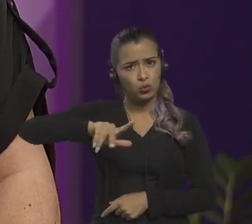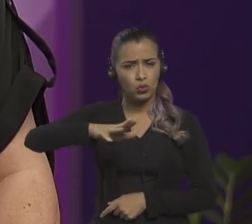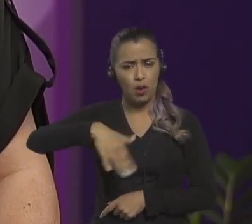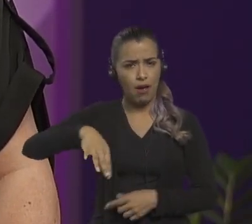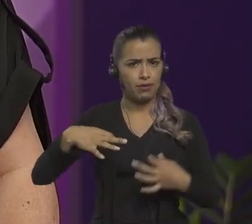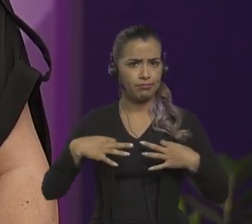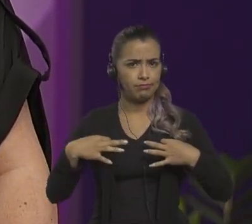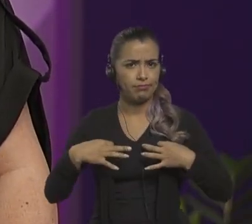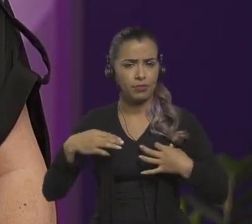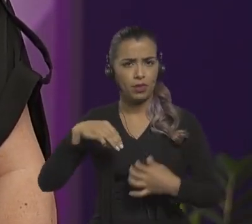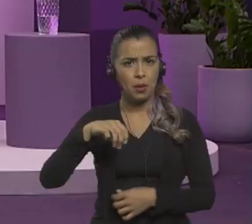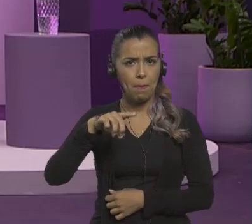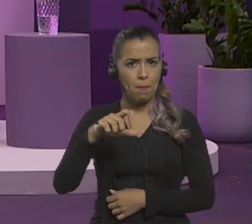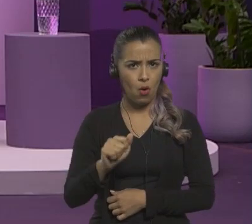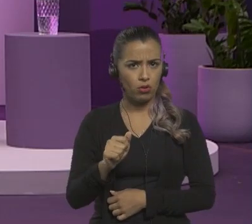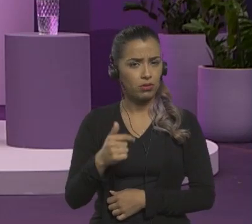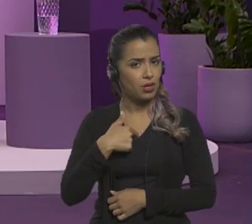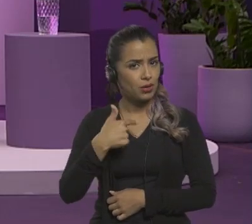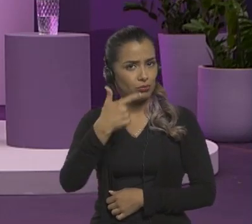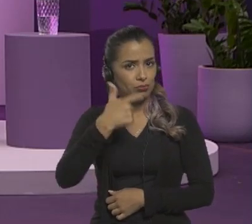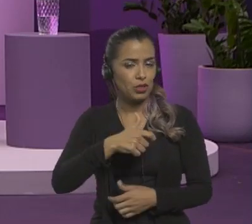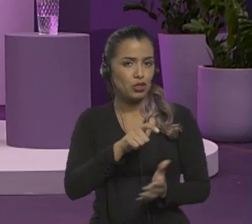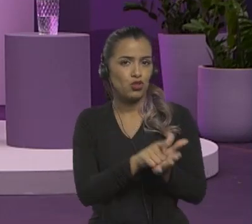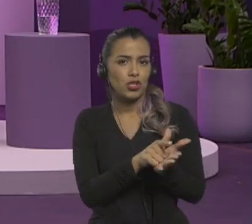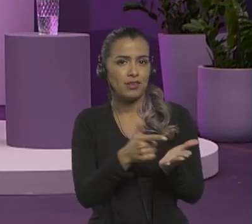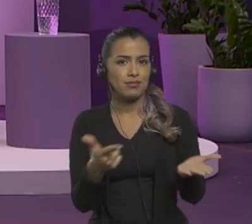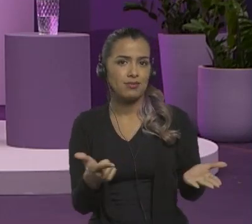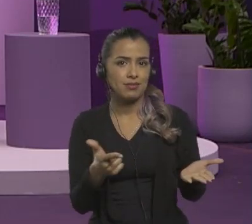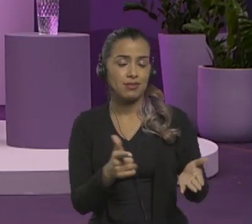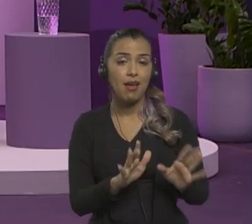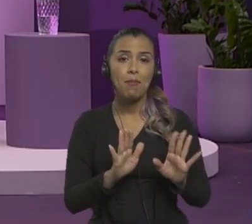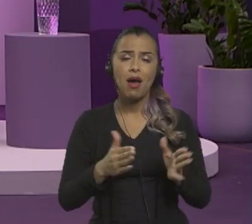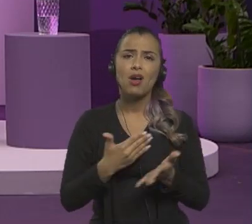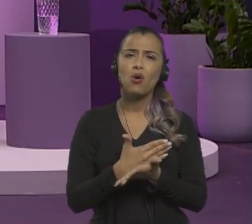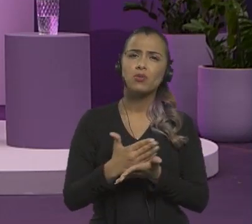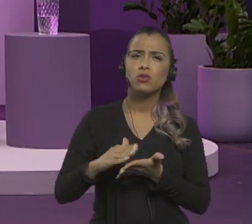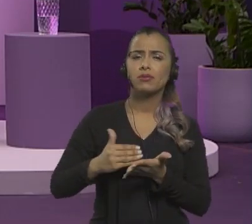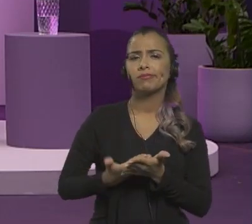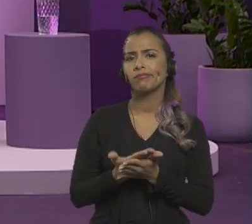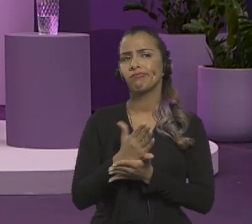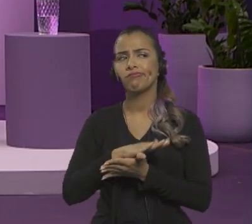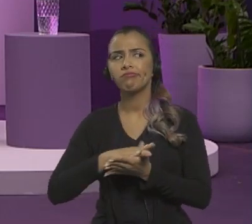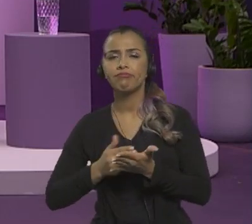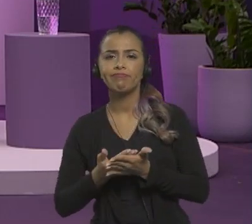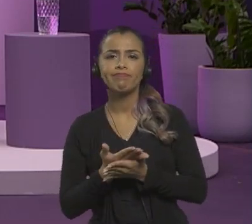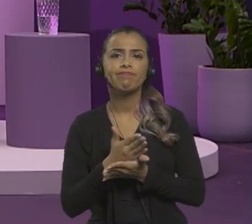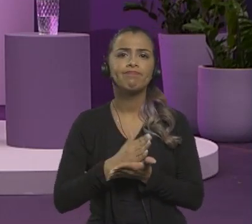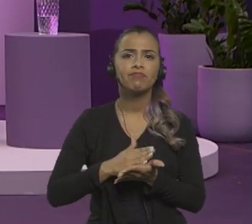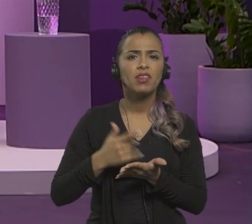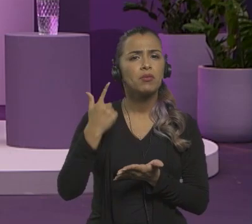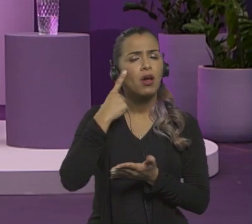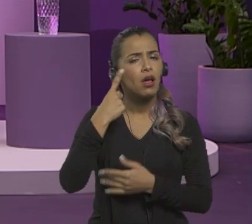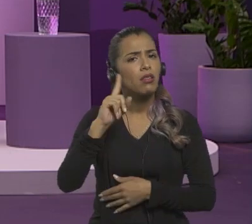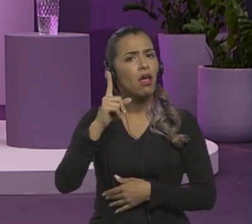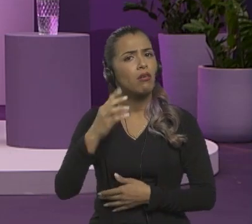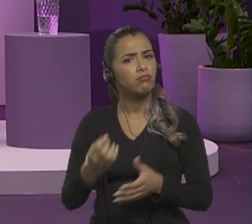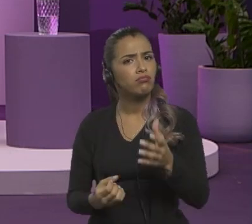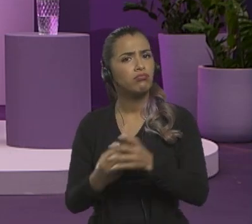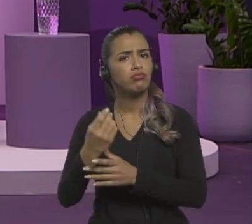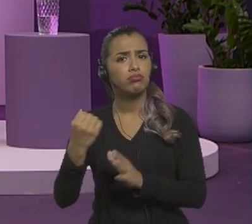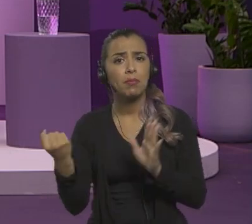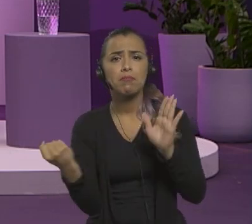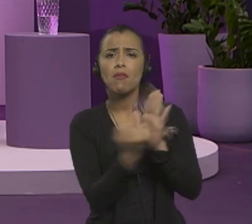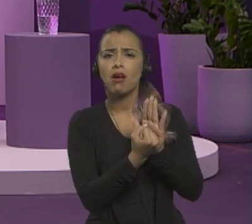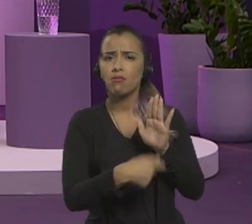nunca tinha estudado, sim, moda na vida. Uhum. E começaram a se incomodar com isso. E não, vamos lá, vamos montar as nossas marcas. Já que não tem roupa